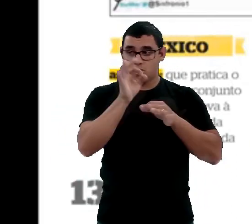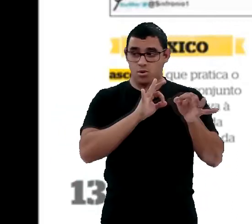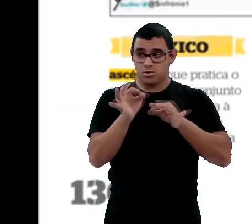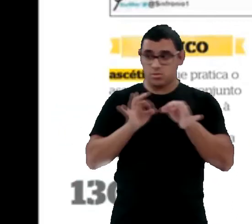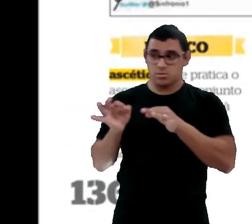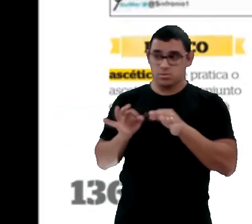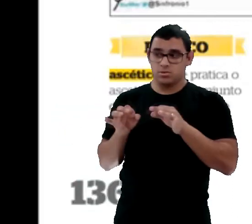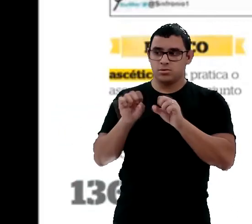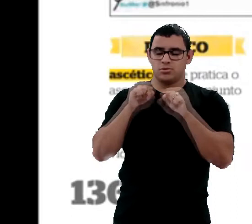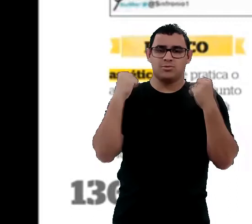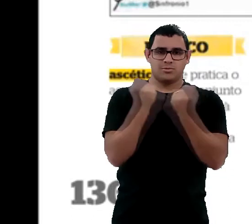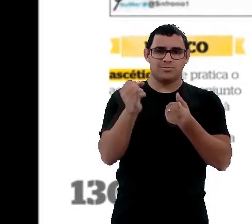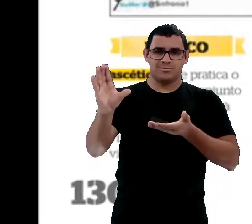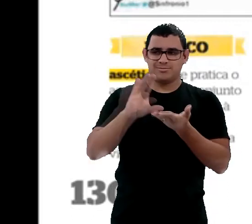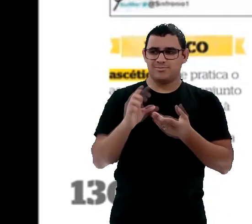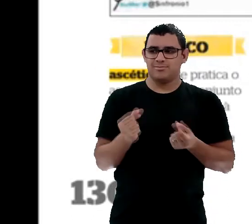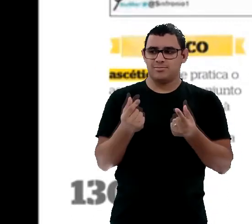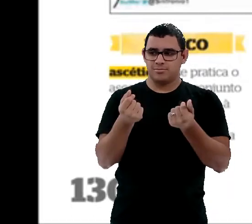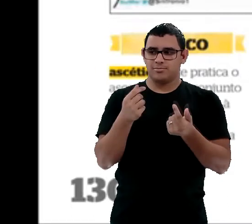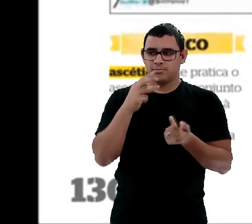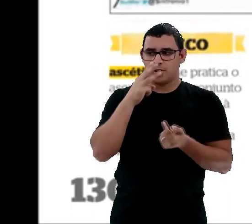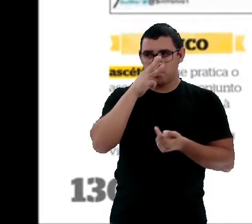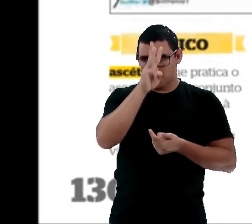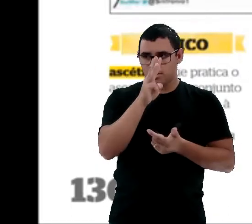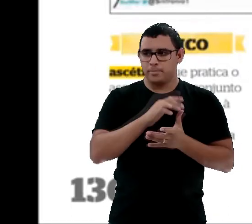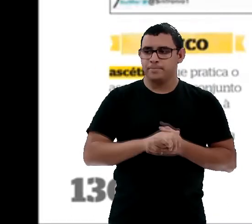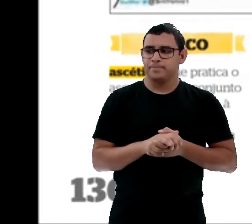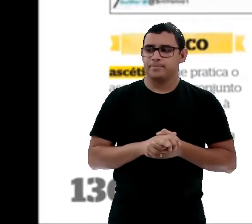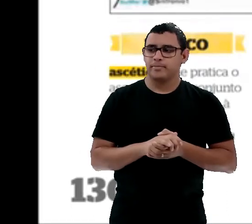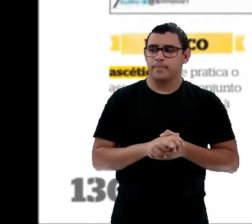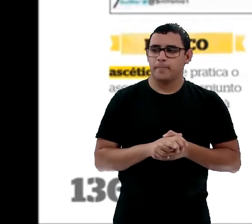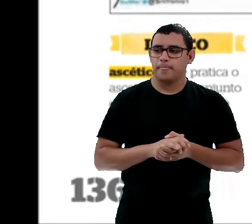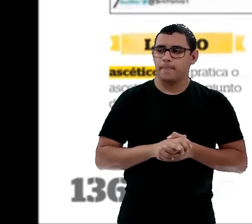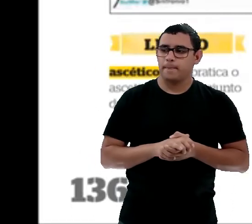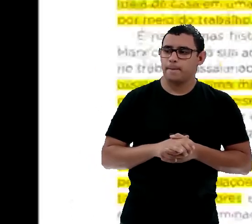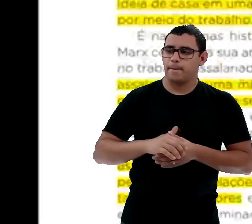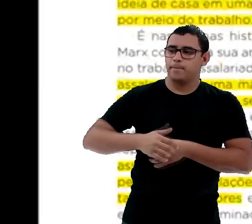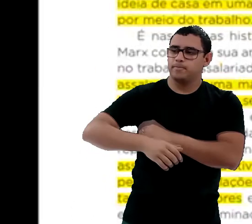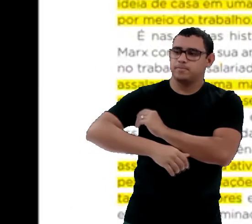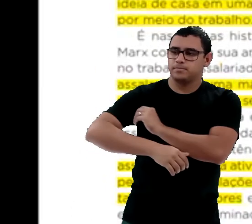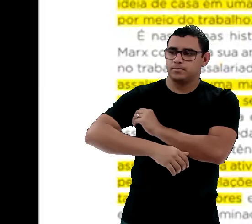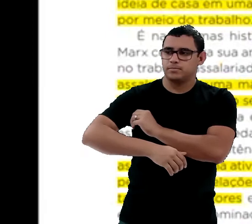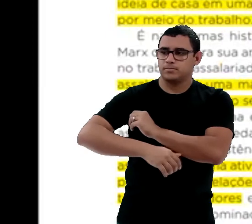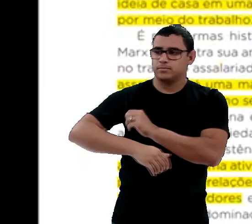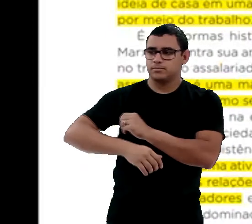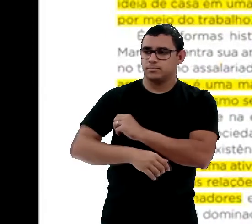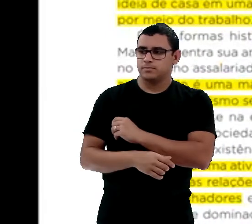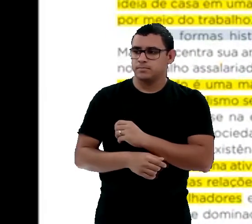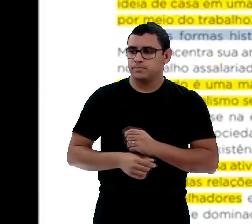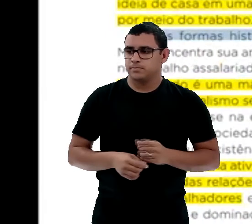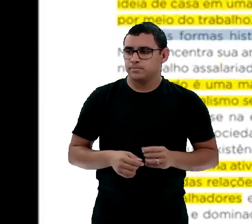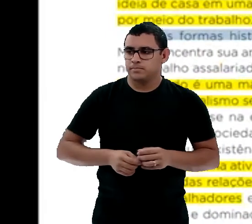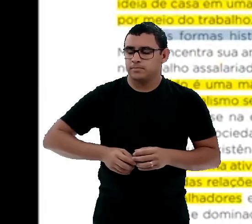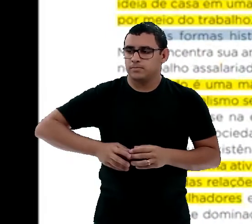Então, a partir de agora, o lucro capitalista é que passa a dirigir sociedades capitalistas.